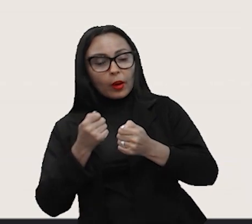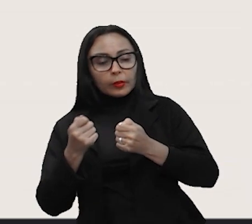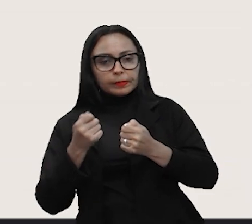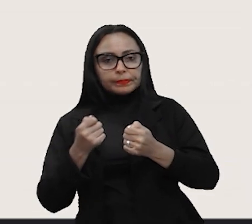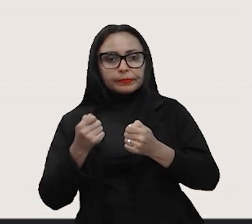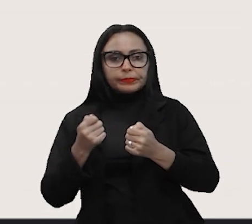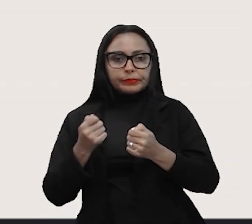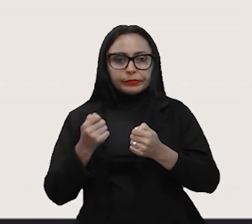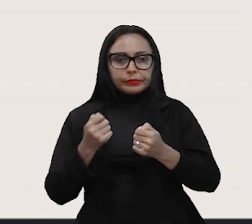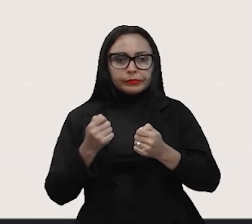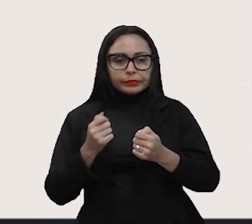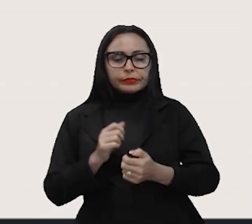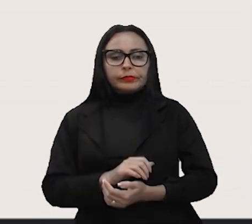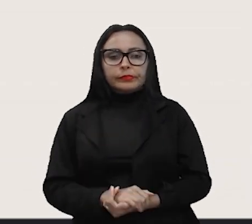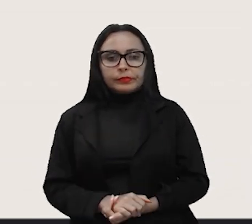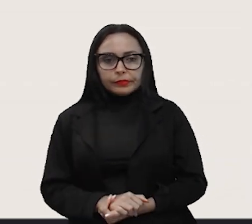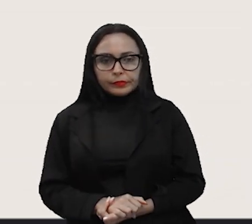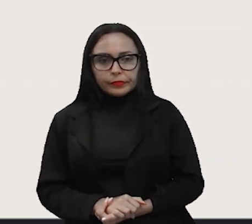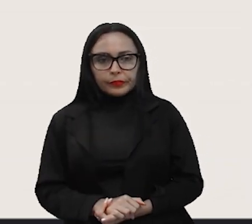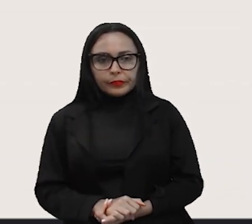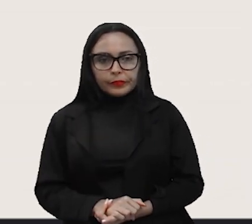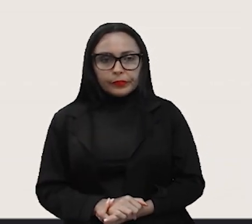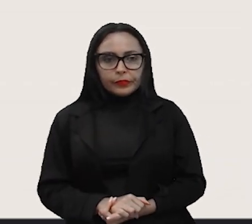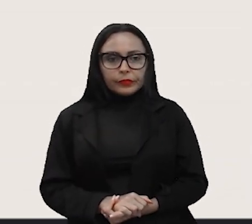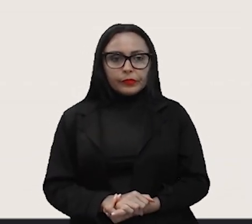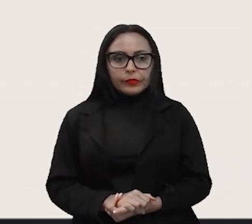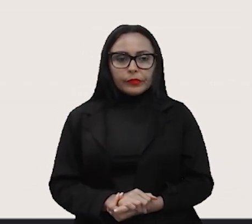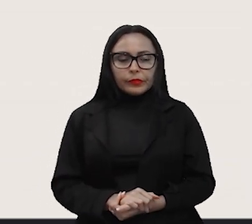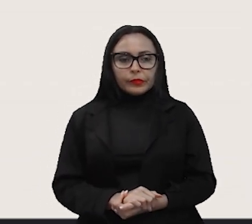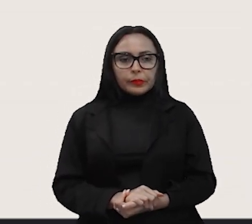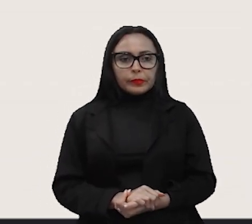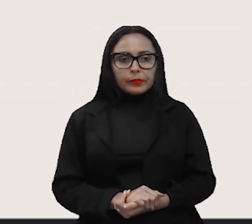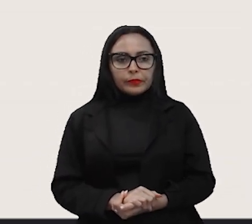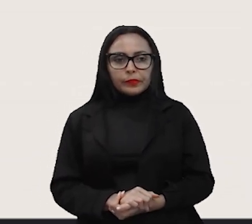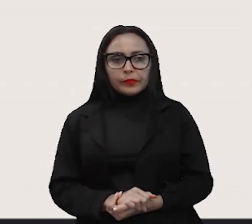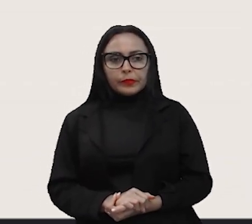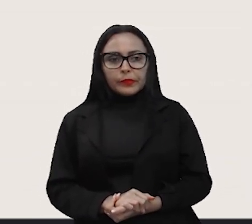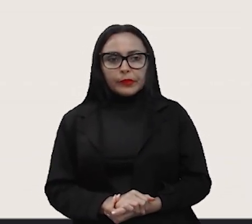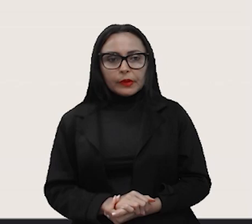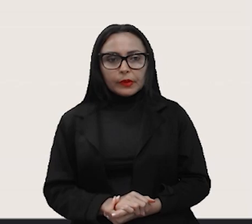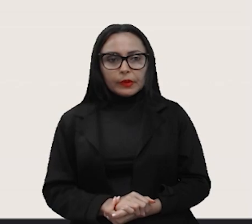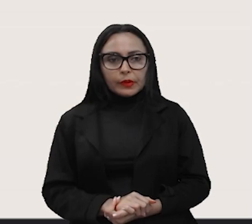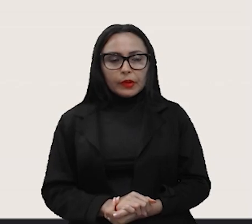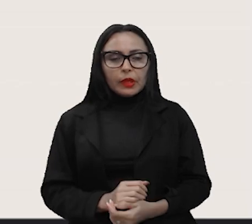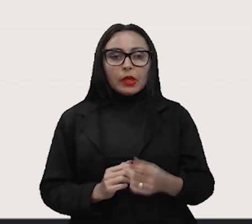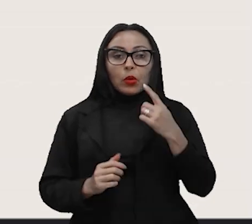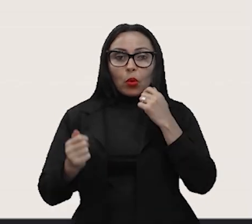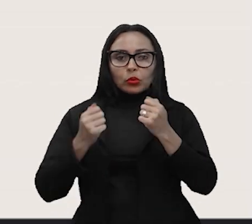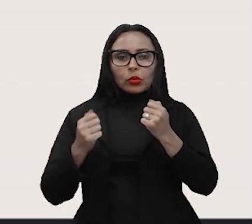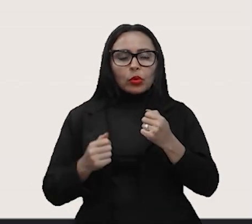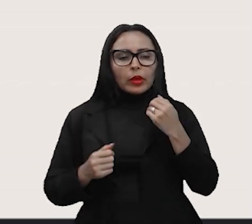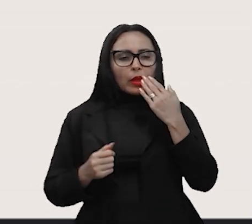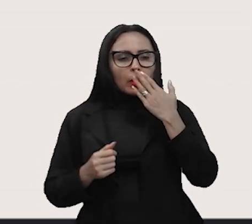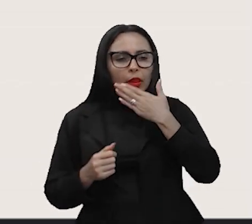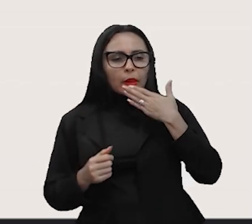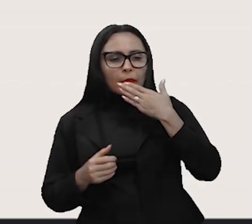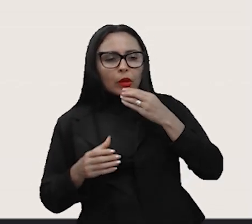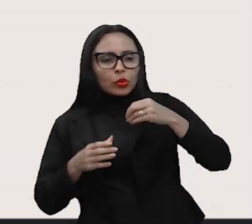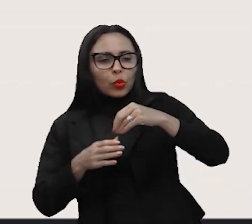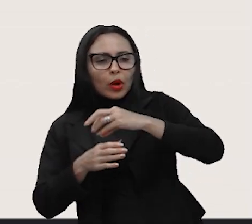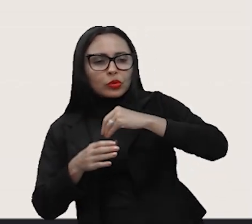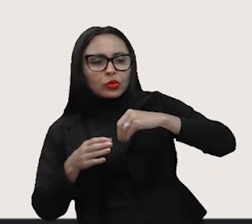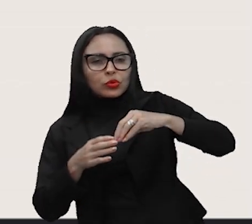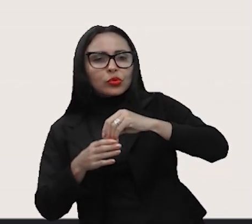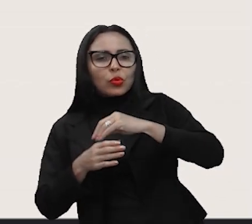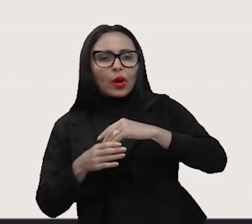aqui você vai ter o controle do nível de cálcio, ou o controle do nível de açúcar. O controle,